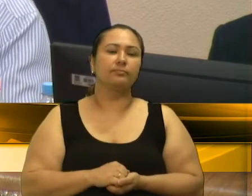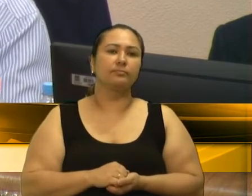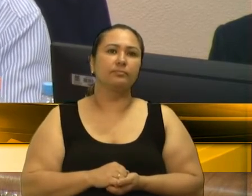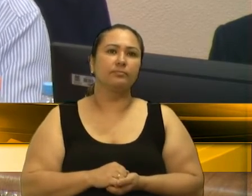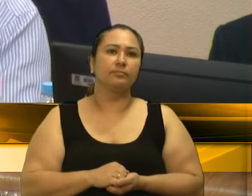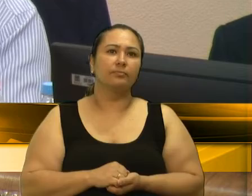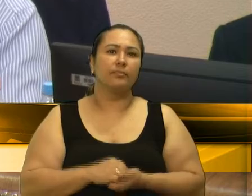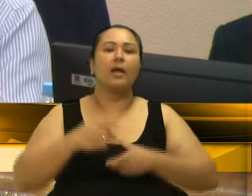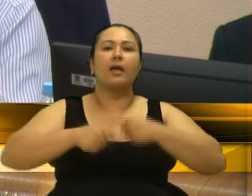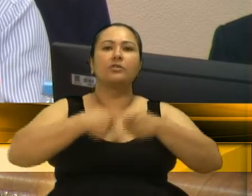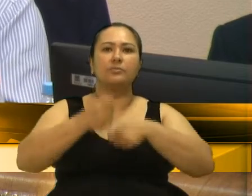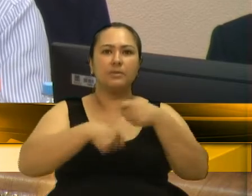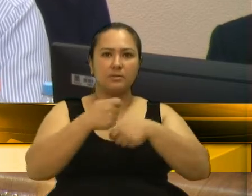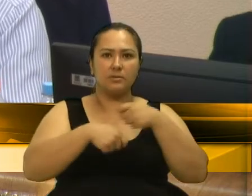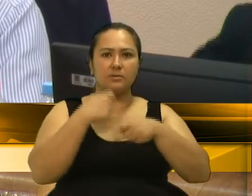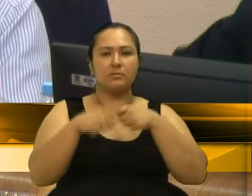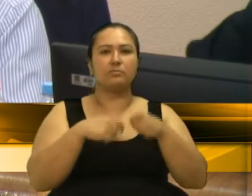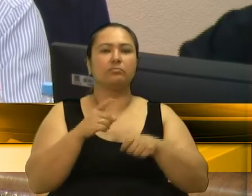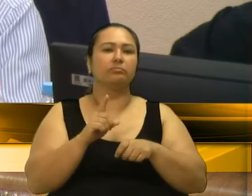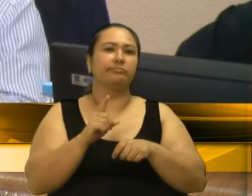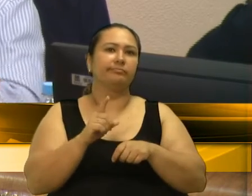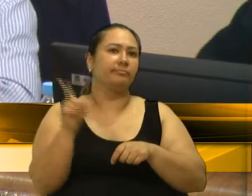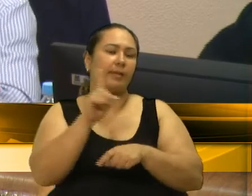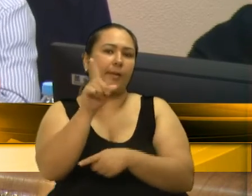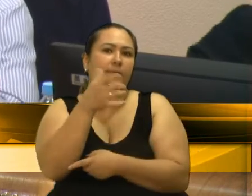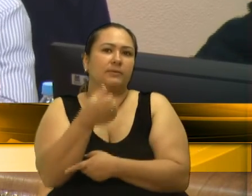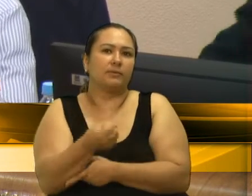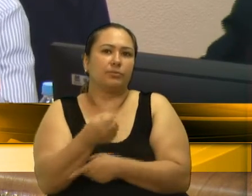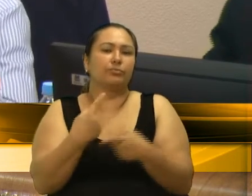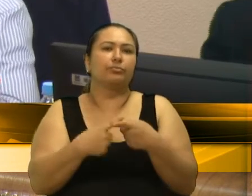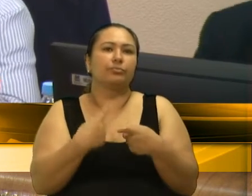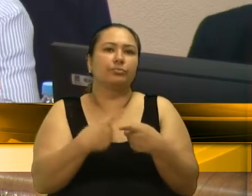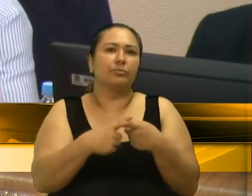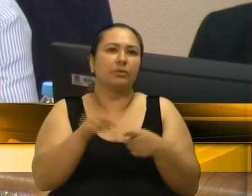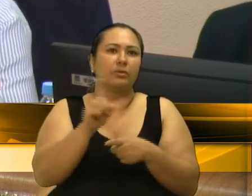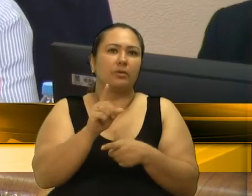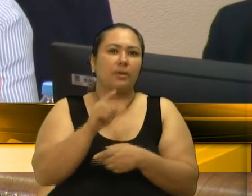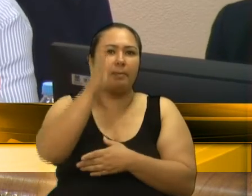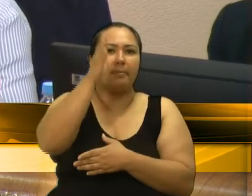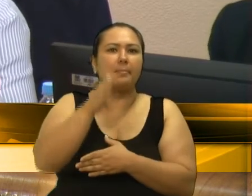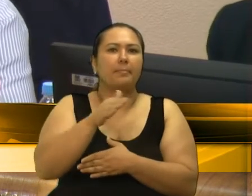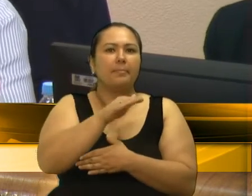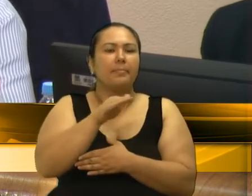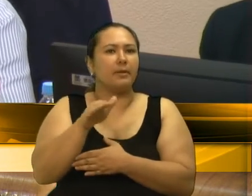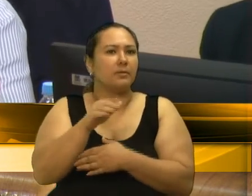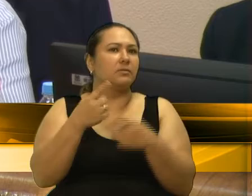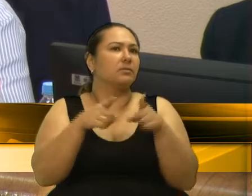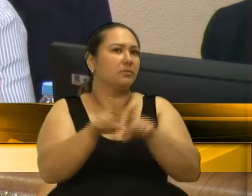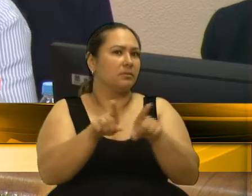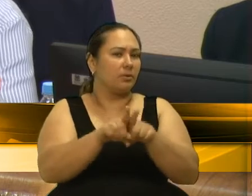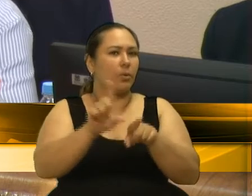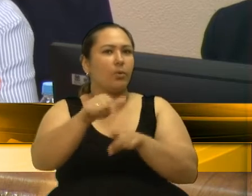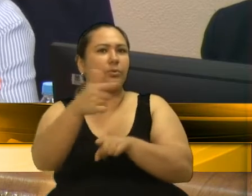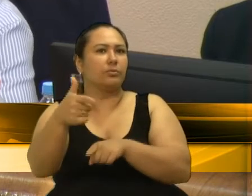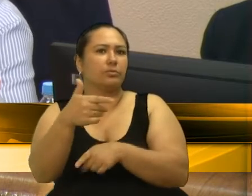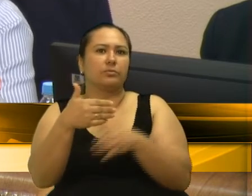a administração optou por indeferir não só a bênção, quanto tantos outros pedidos, até para não criar uma expectativa, uma organização